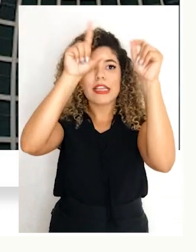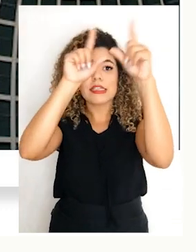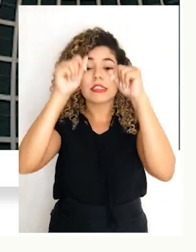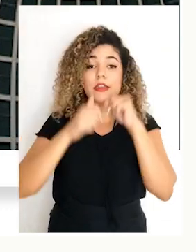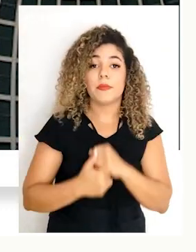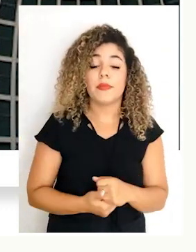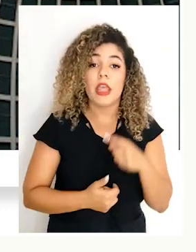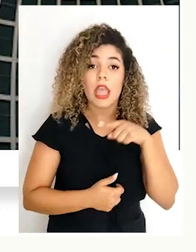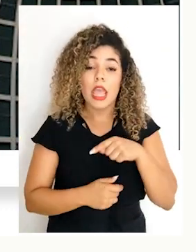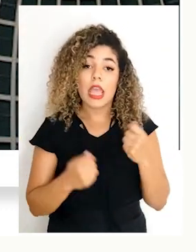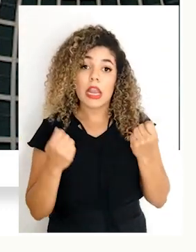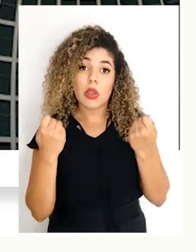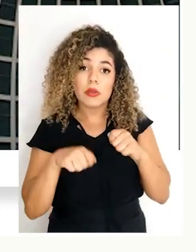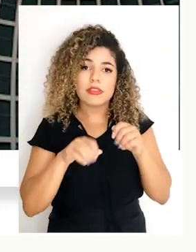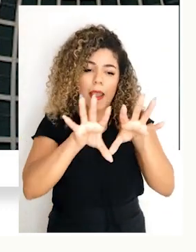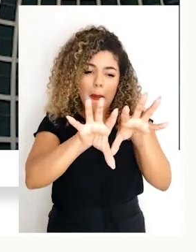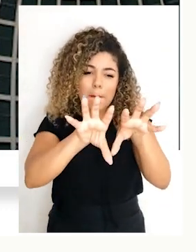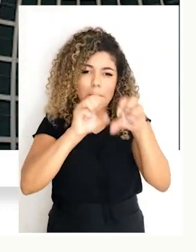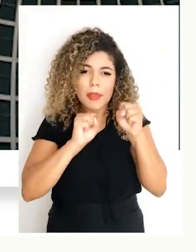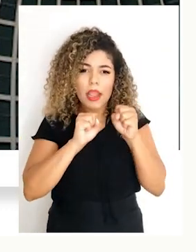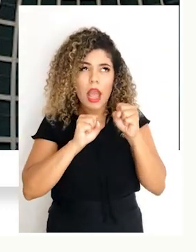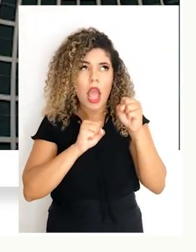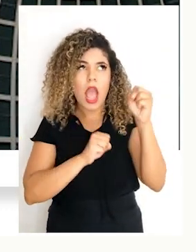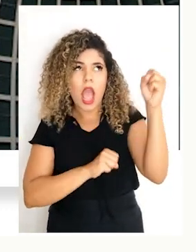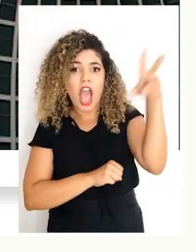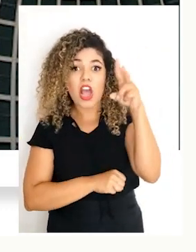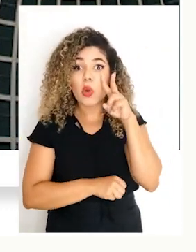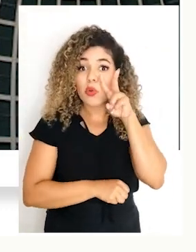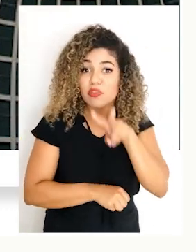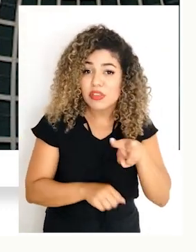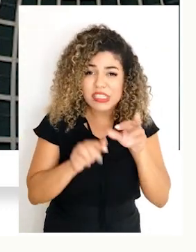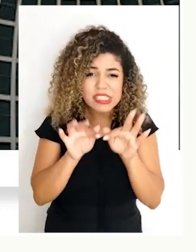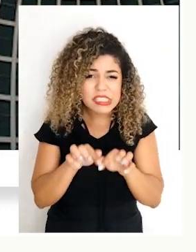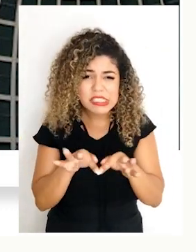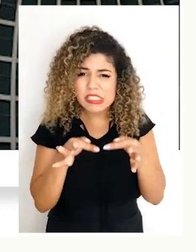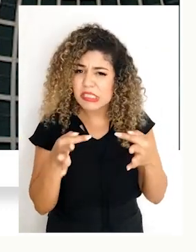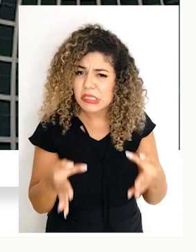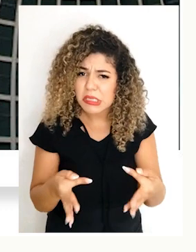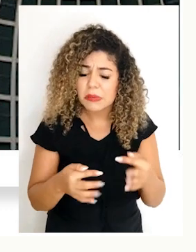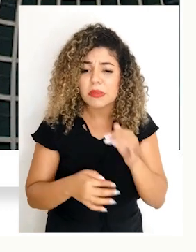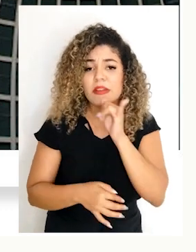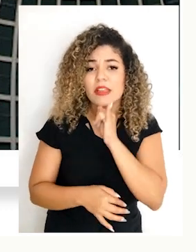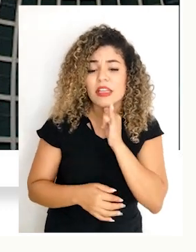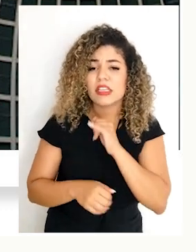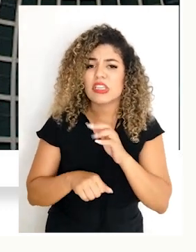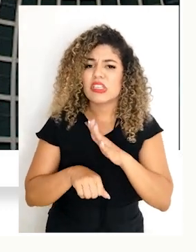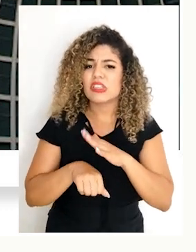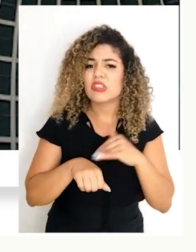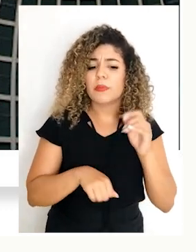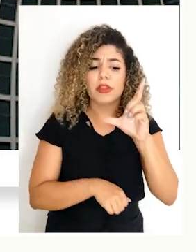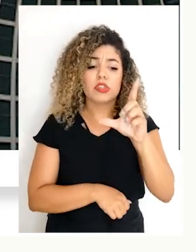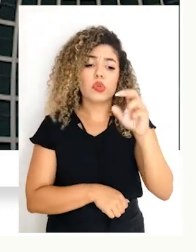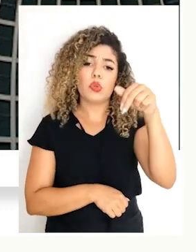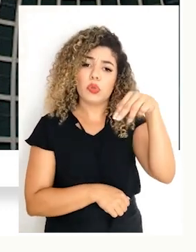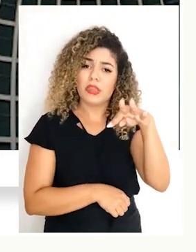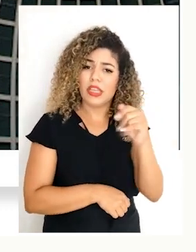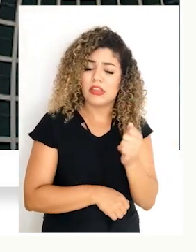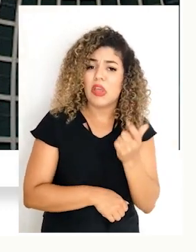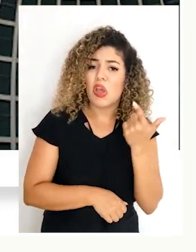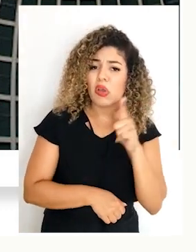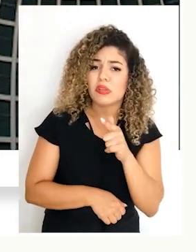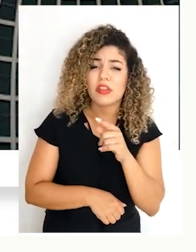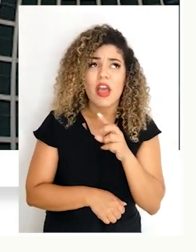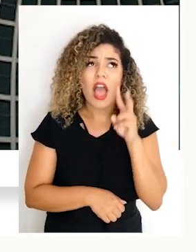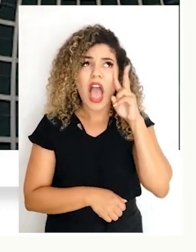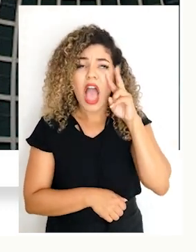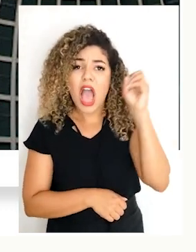telescópios mais simples, né? Também alguns chamados de lunetas, são aqueles que captam apenas a luz visível. E nós temos os